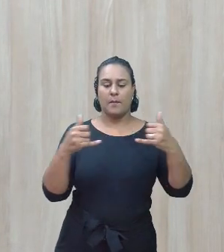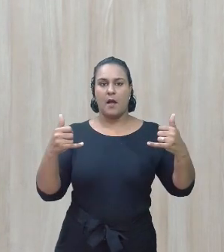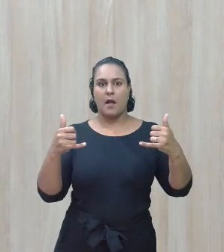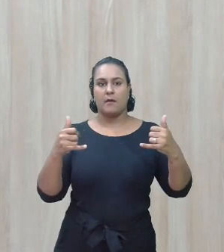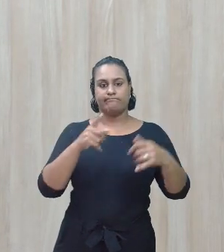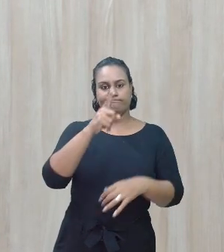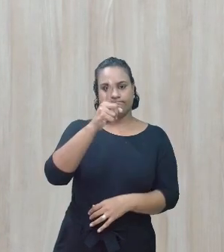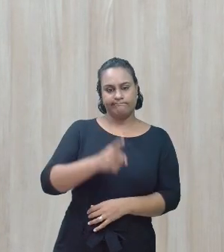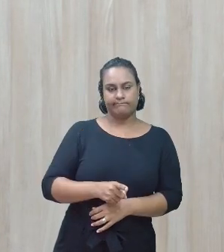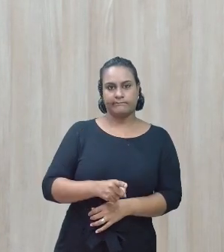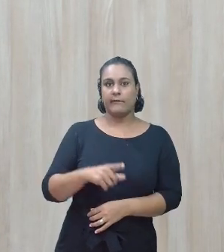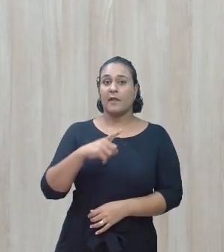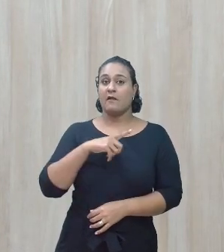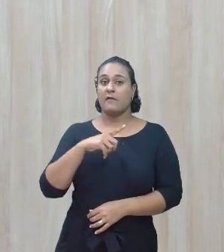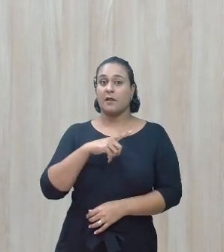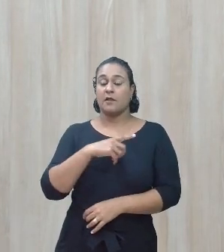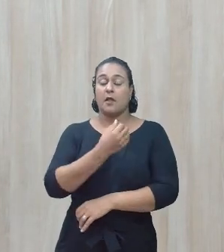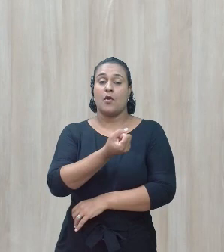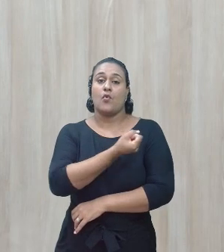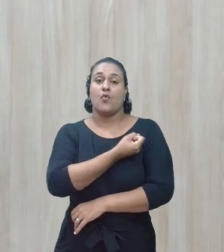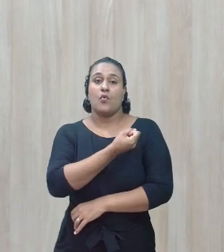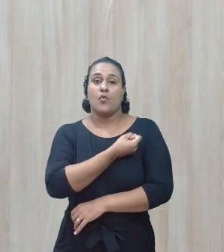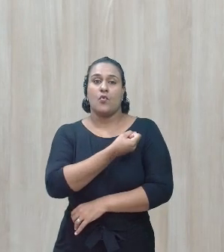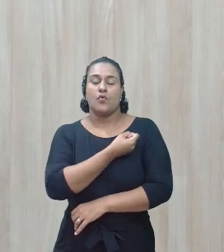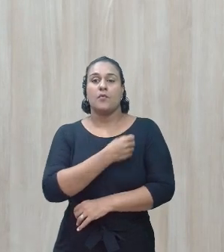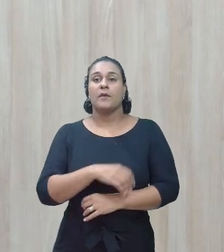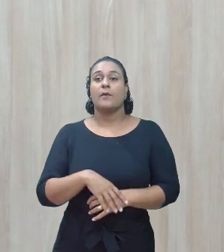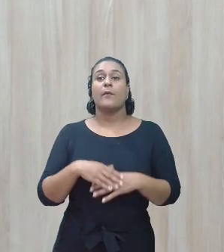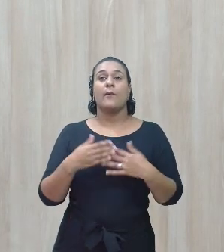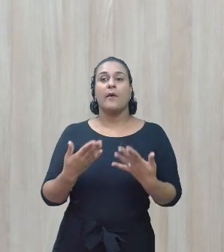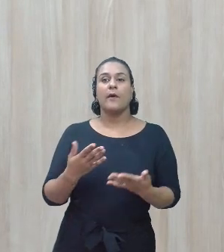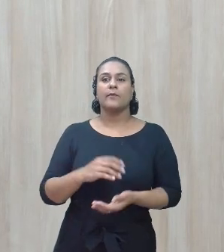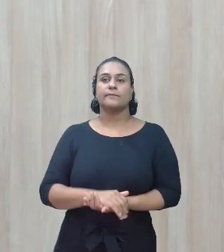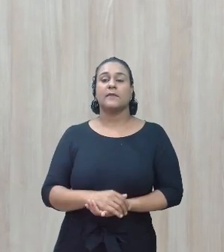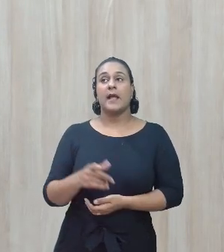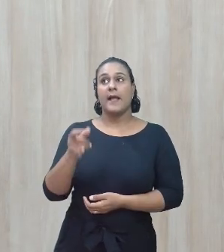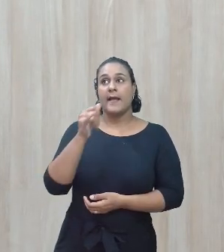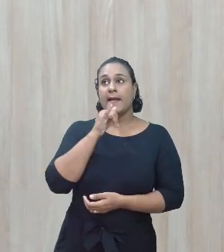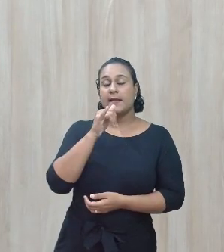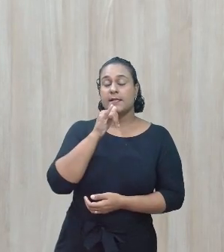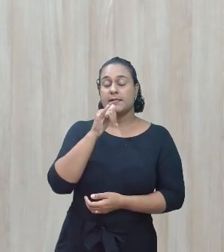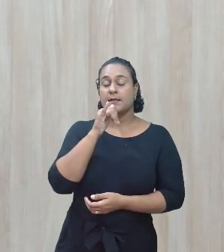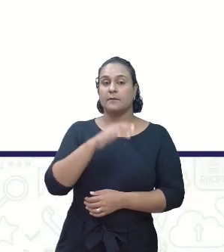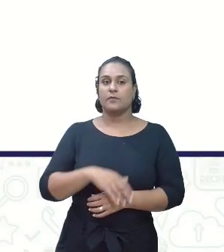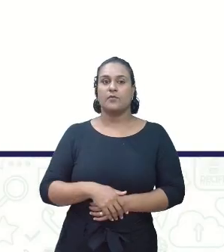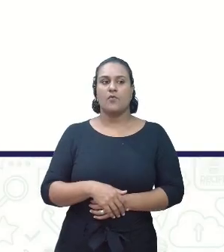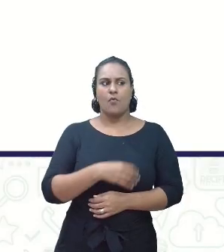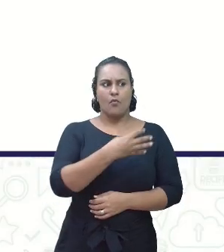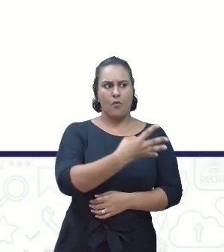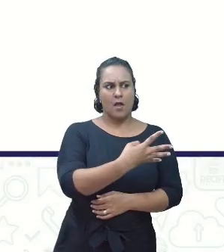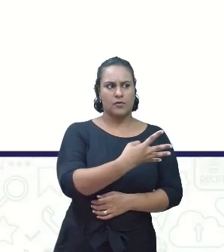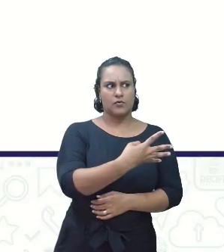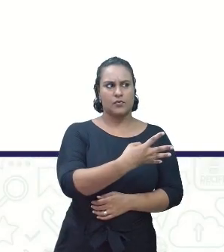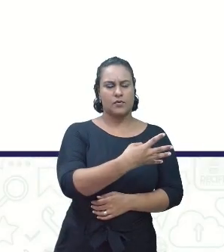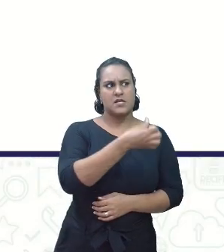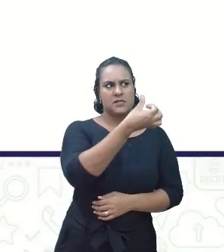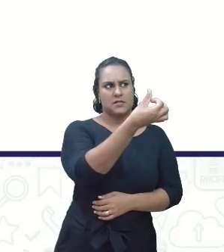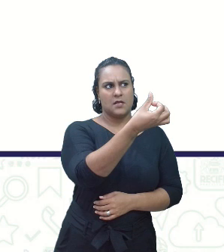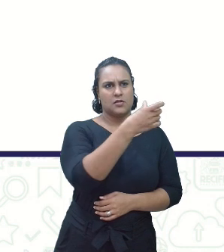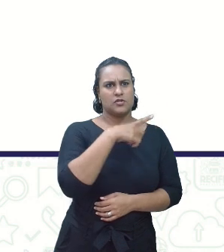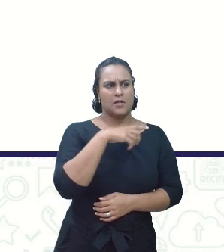número ímpar. Exemplo aqui, ó, eu tenho que entre 4 e 6, o número 5 representa